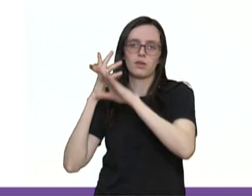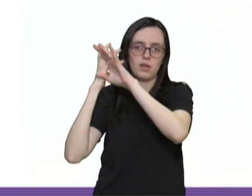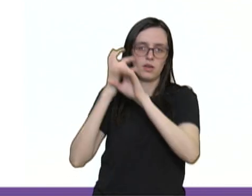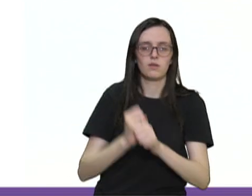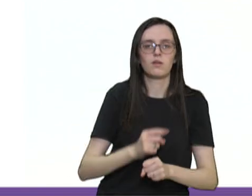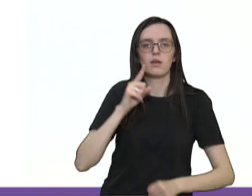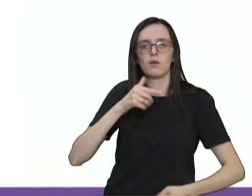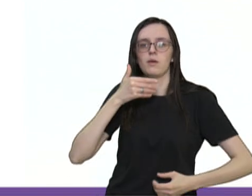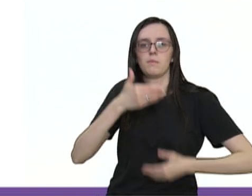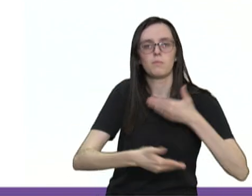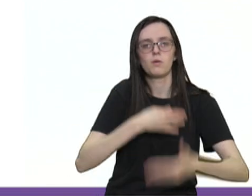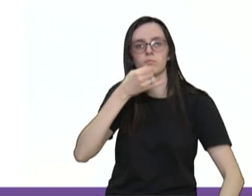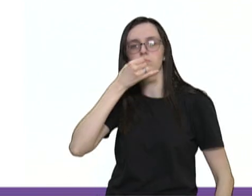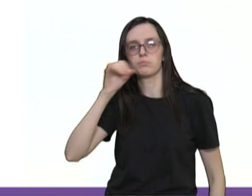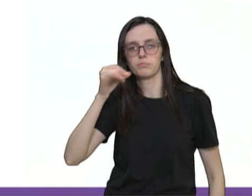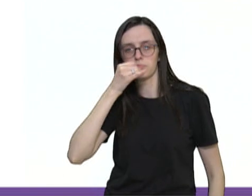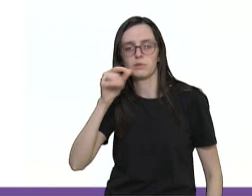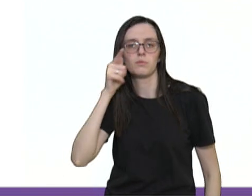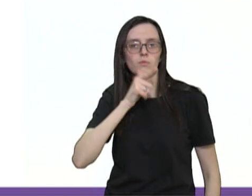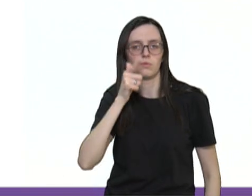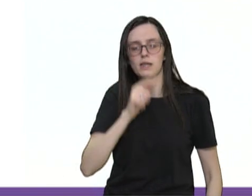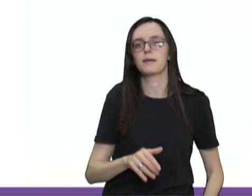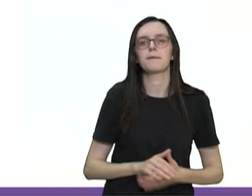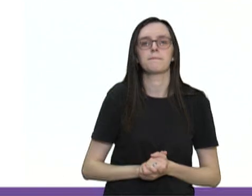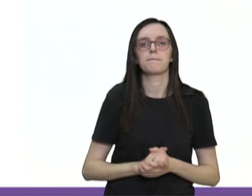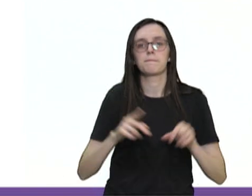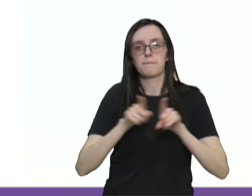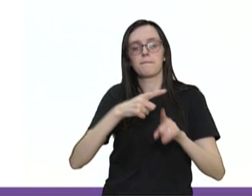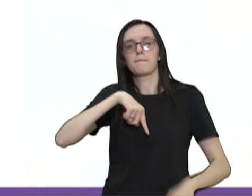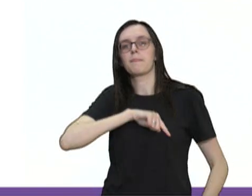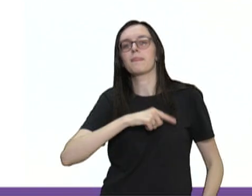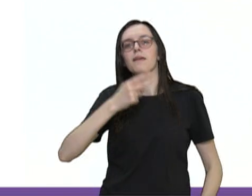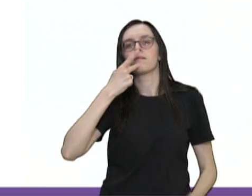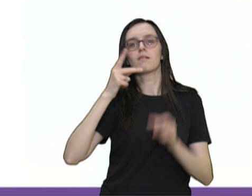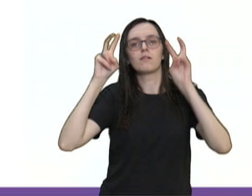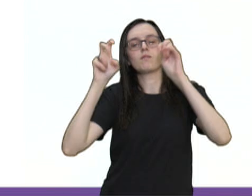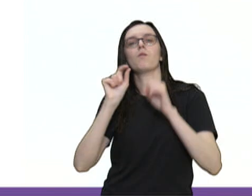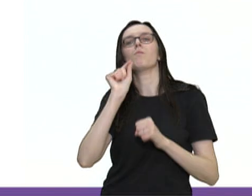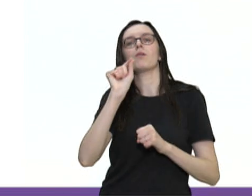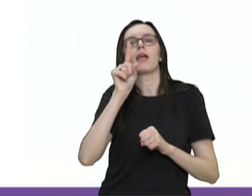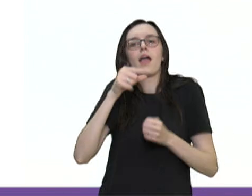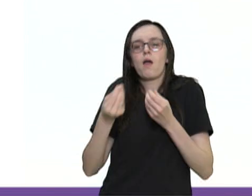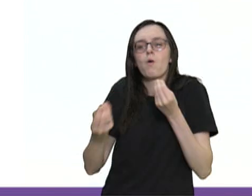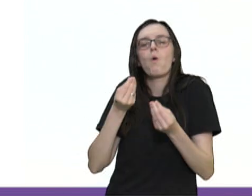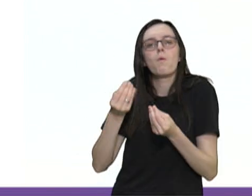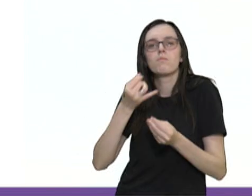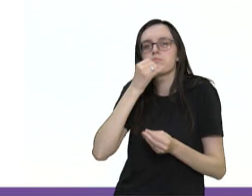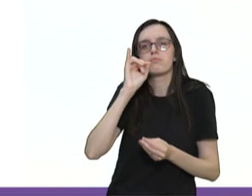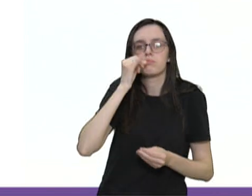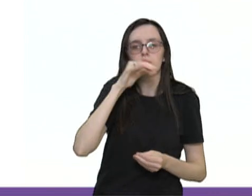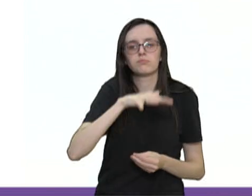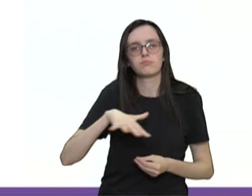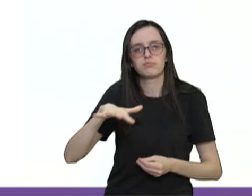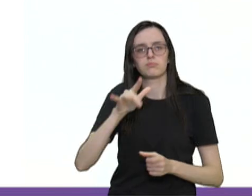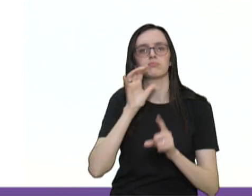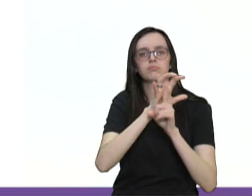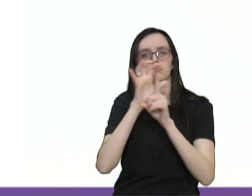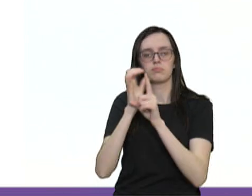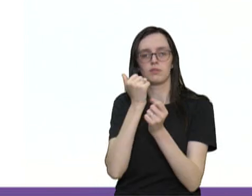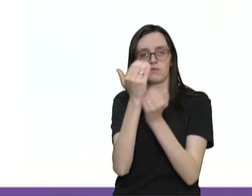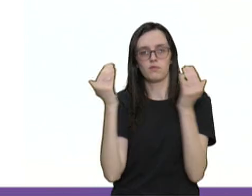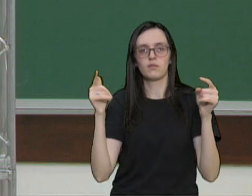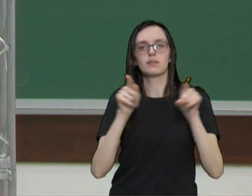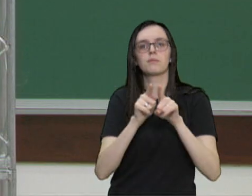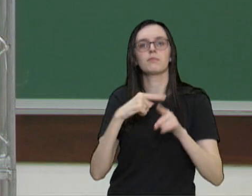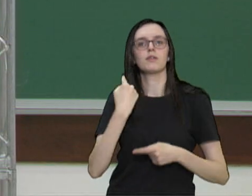os processos de eletrização, também falamos um pouquinho sobre como que uma carga elétrica influencia os seus arredores